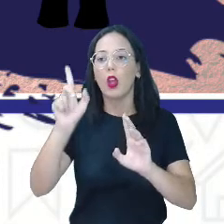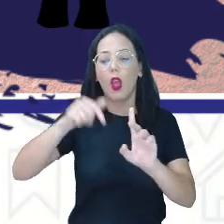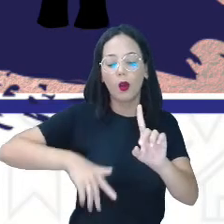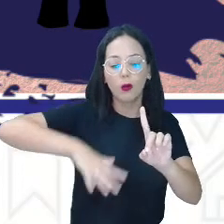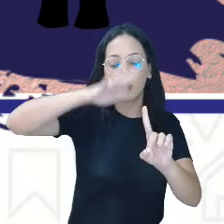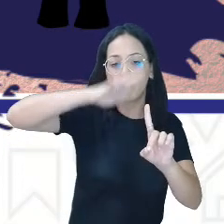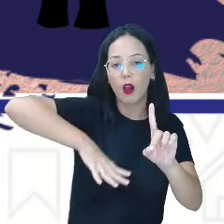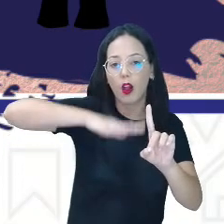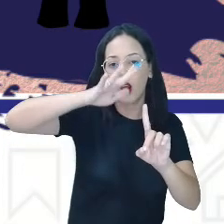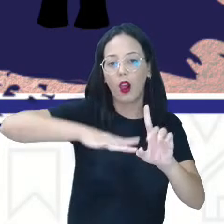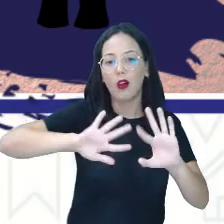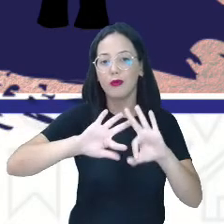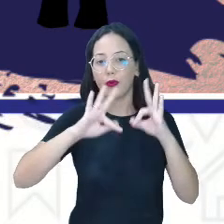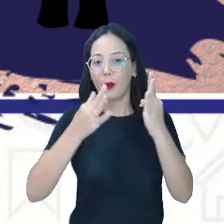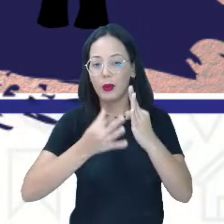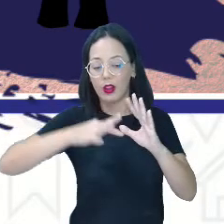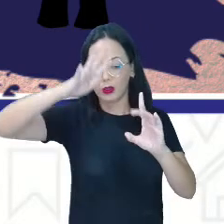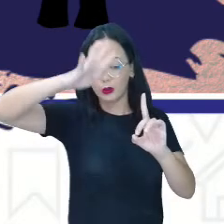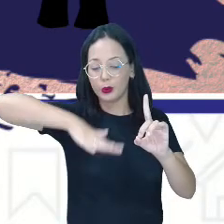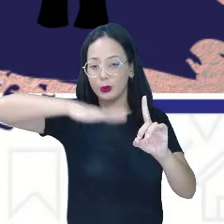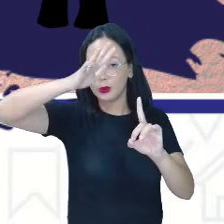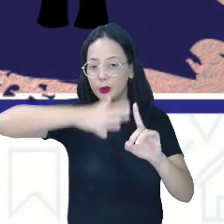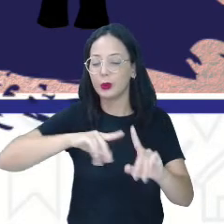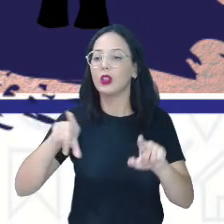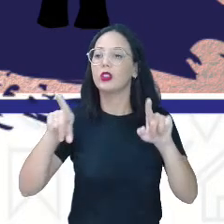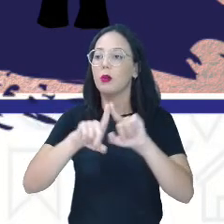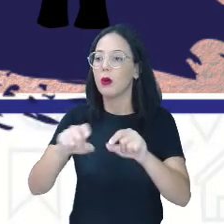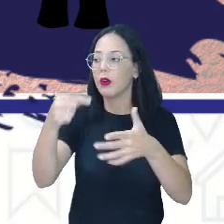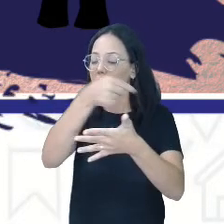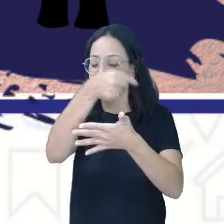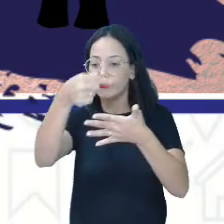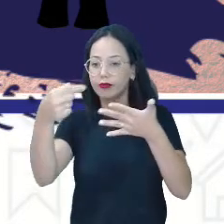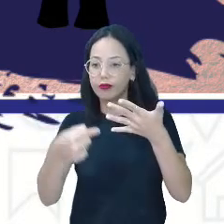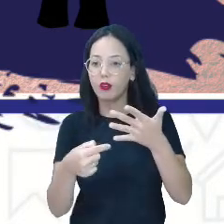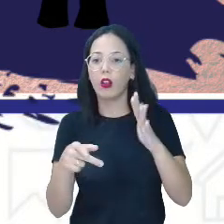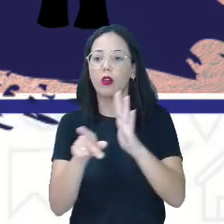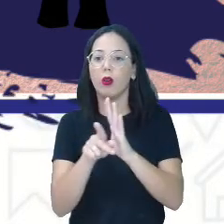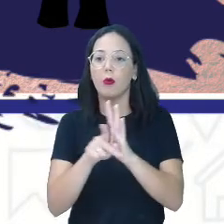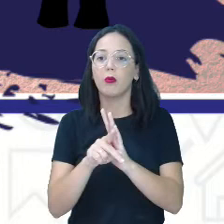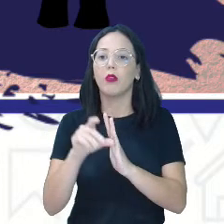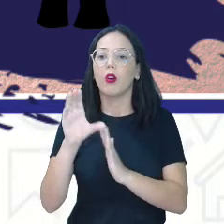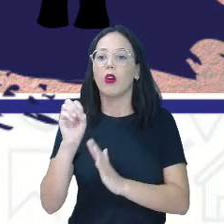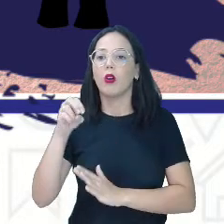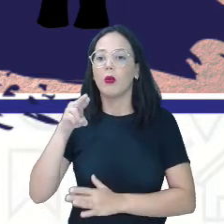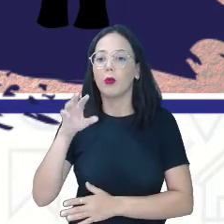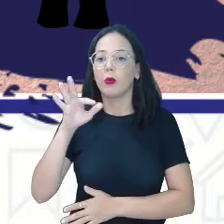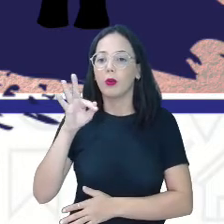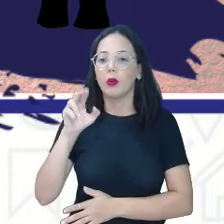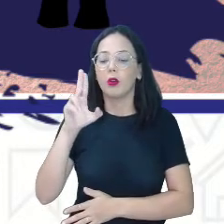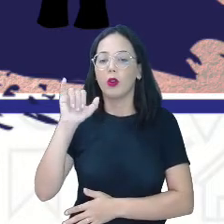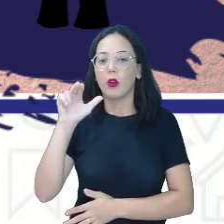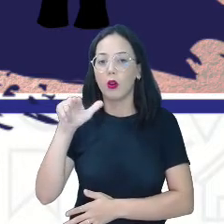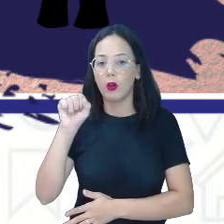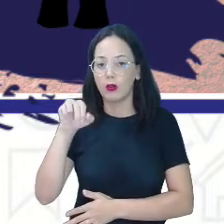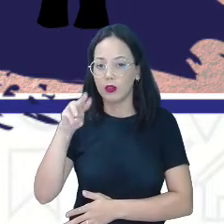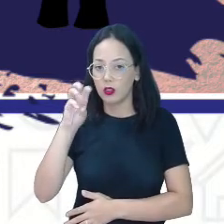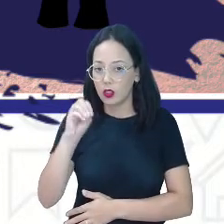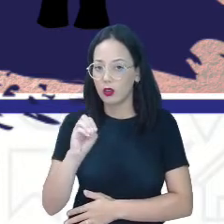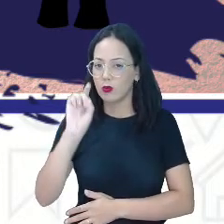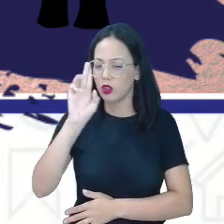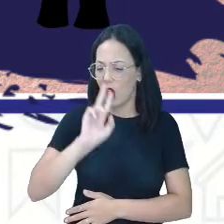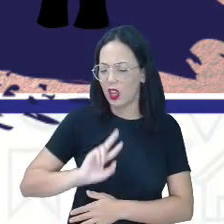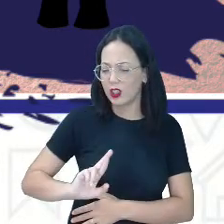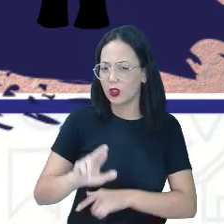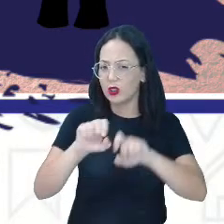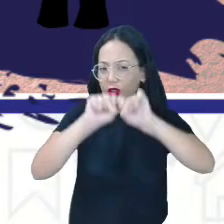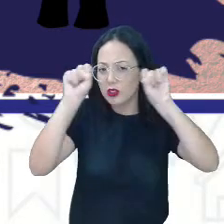à família, que é um dos princípios, né, do confucionismo, que é um sistema não somente